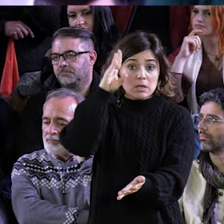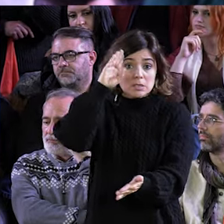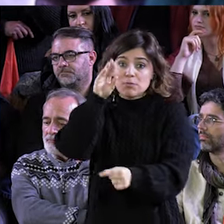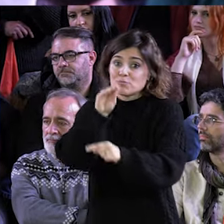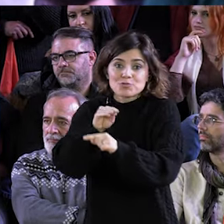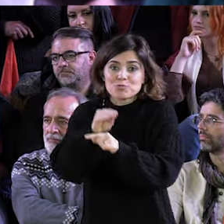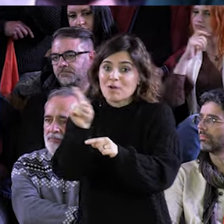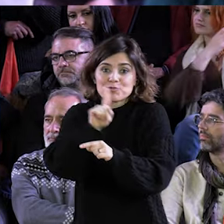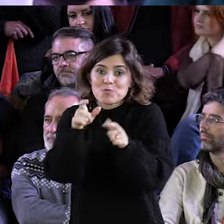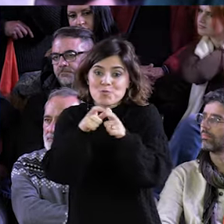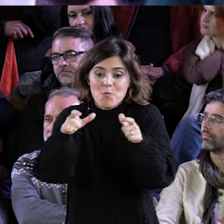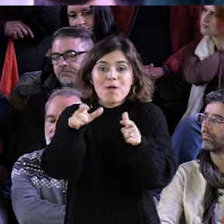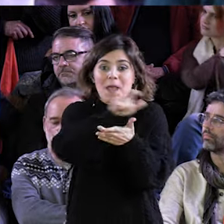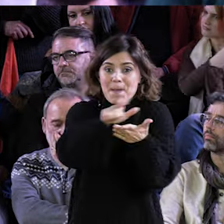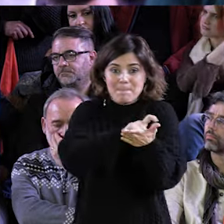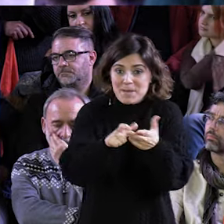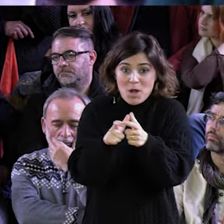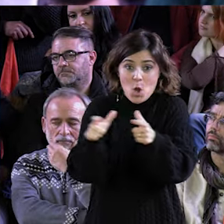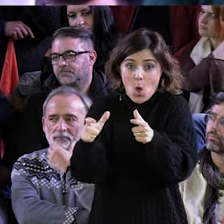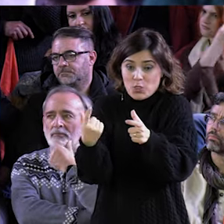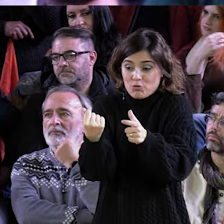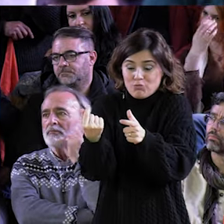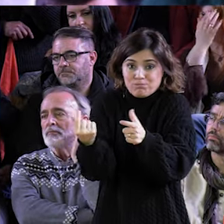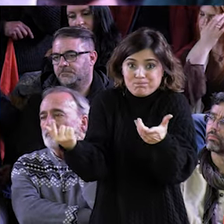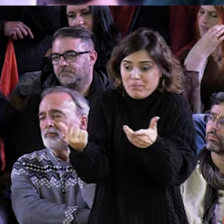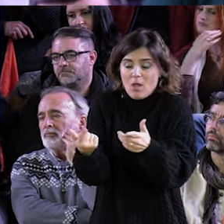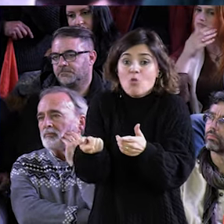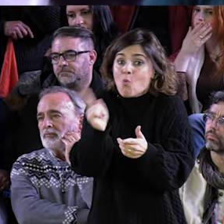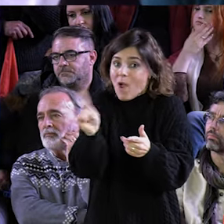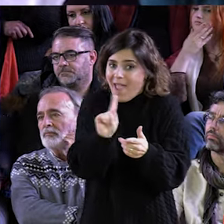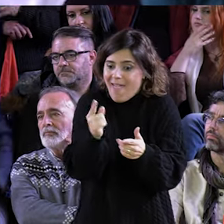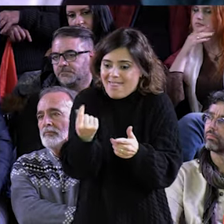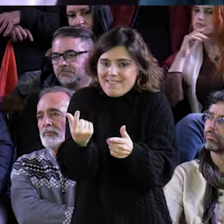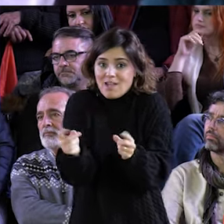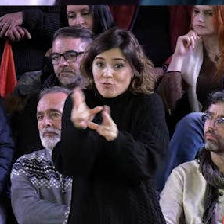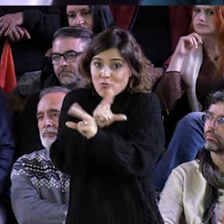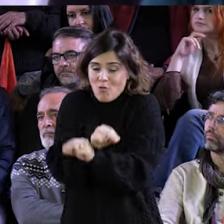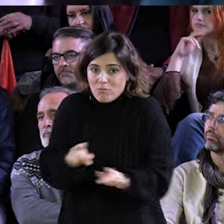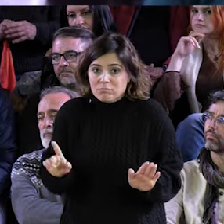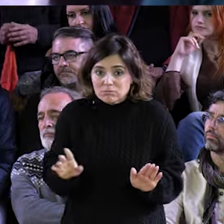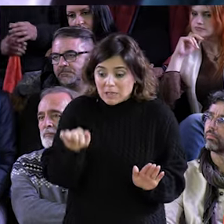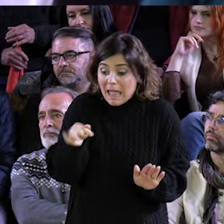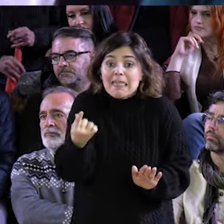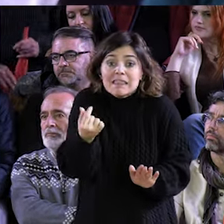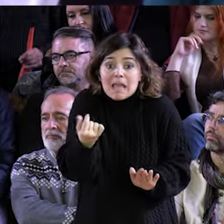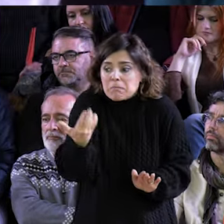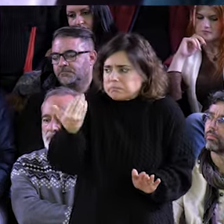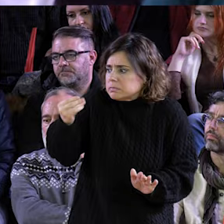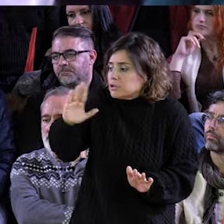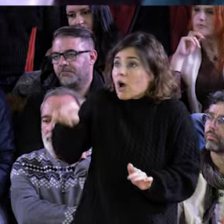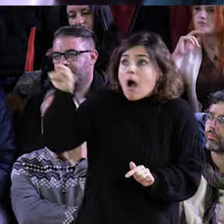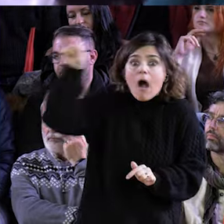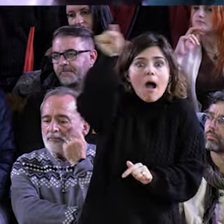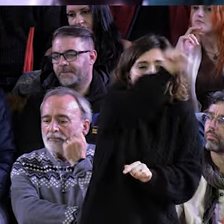isso é exclusivo do BCE, e se isto não é dinheiro novo, se isto é dinheiro que já existia em algum